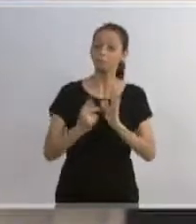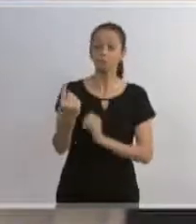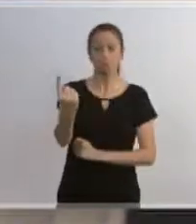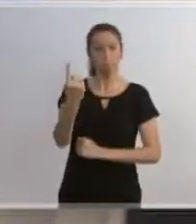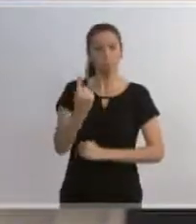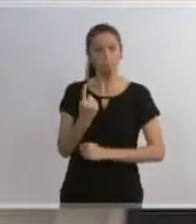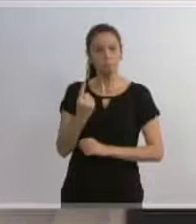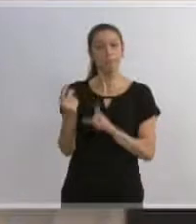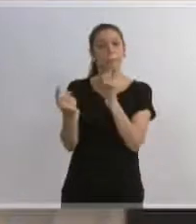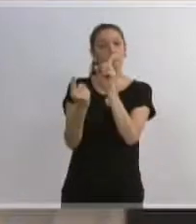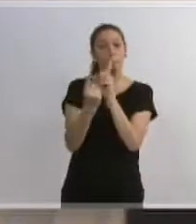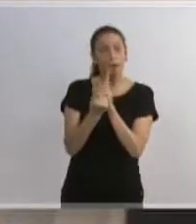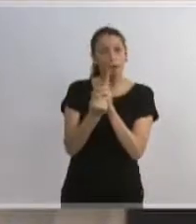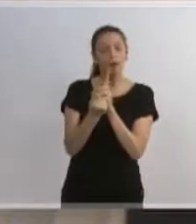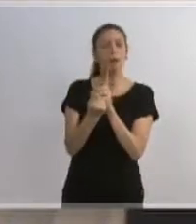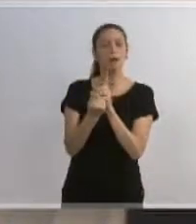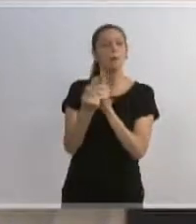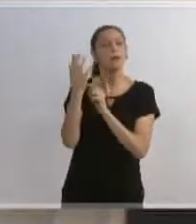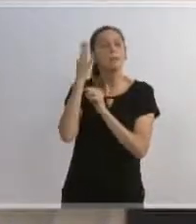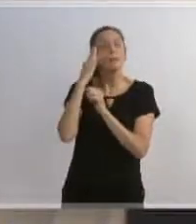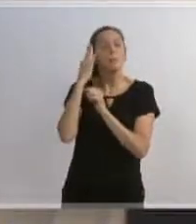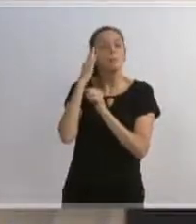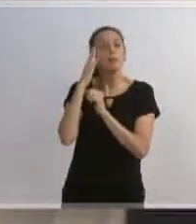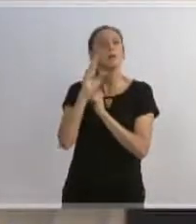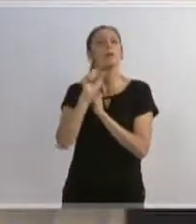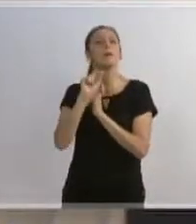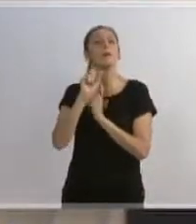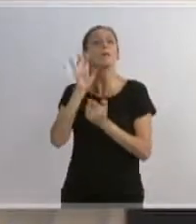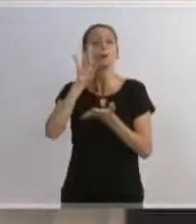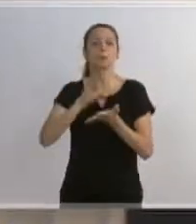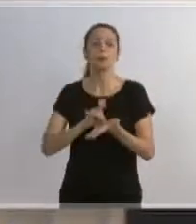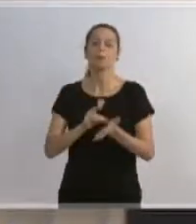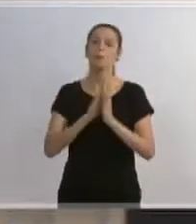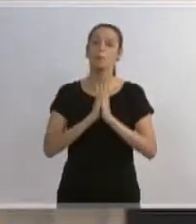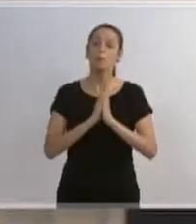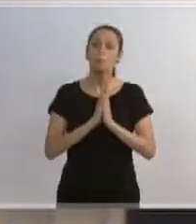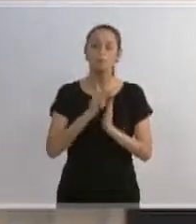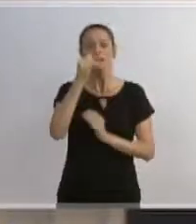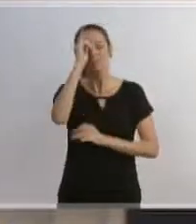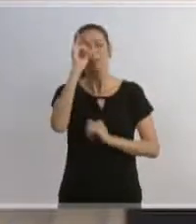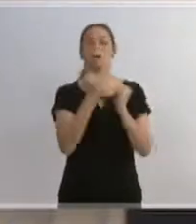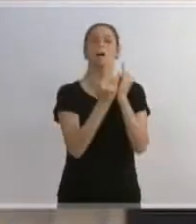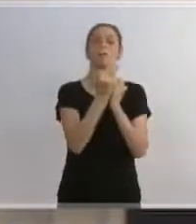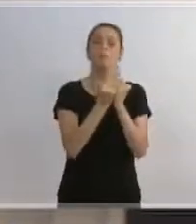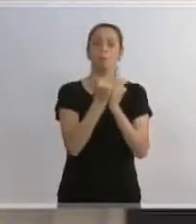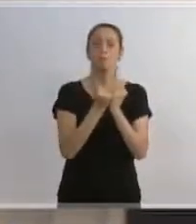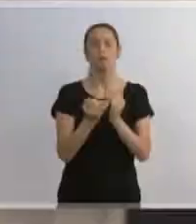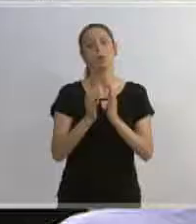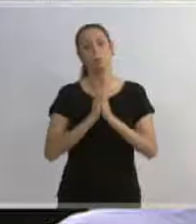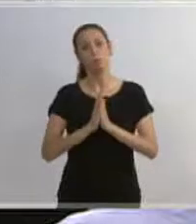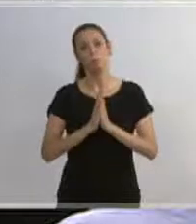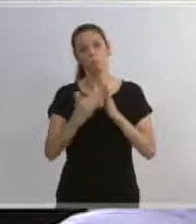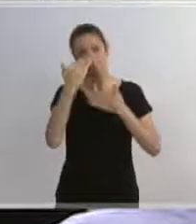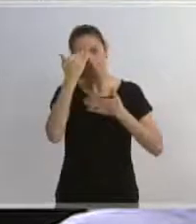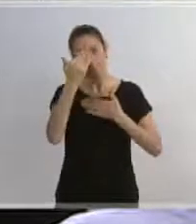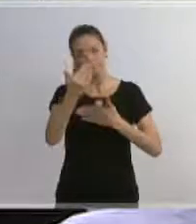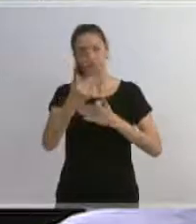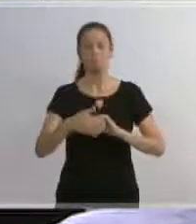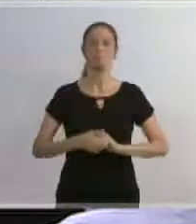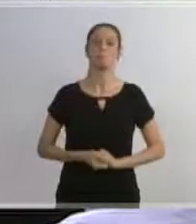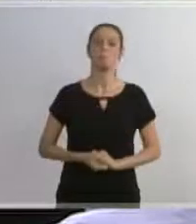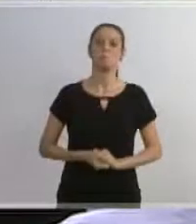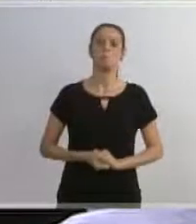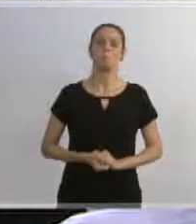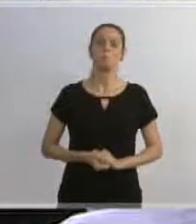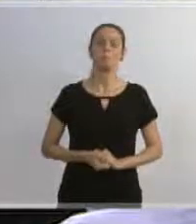e esclareçam as suas dúvidas. Não fomentem a fofoca de uma coisa infundada, por favor. Muito obrigado. Obrigado. Maior prazer.